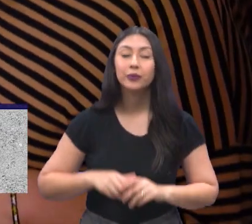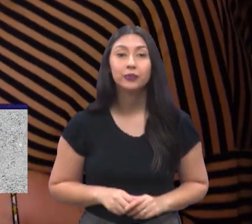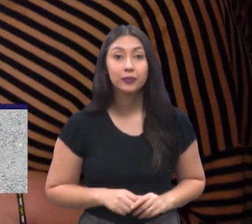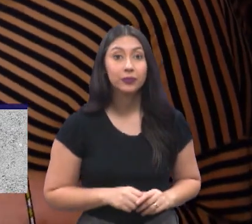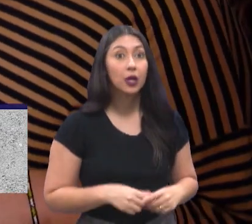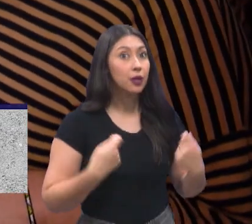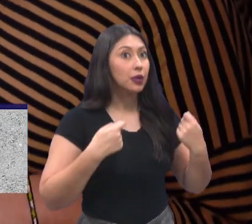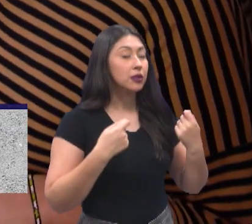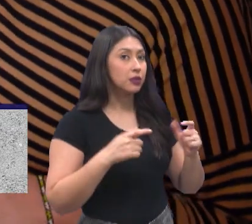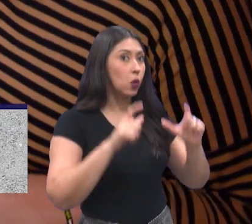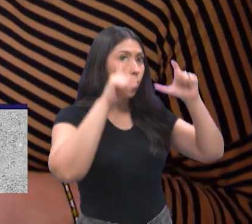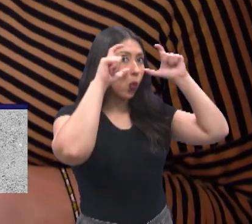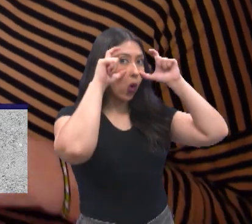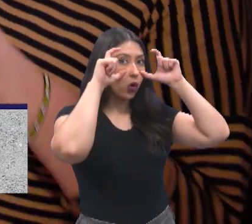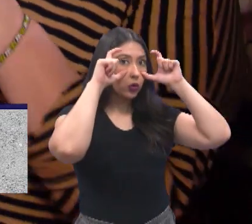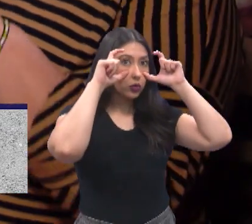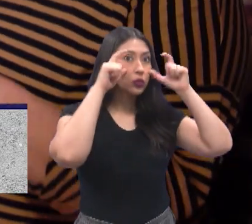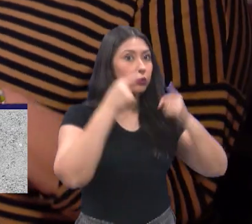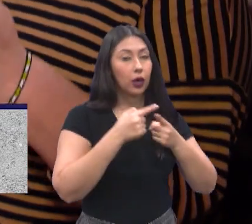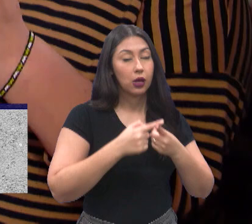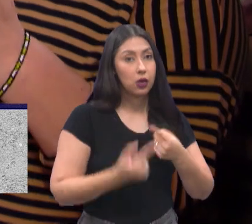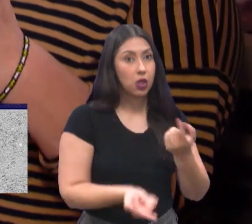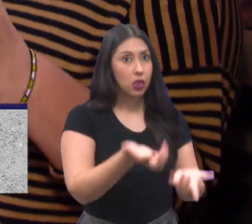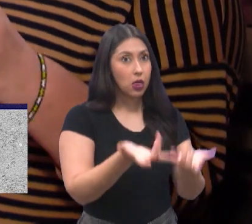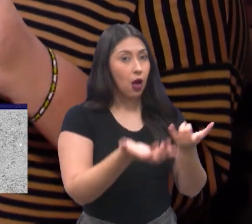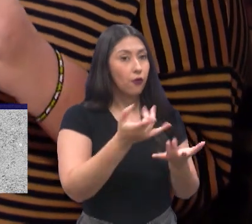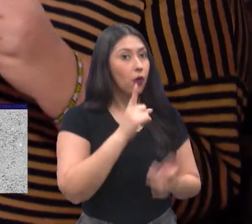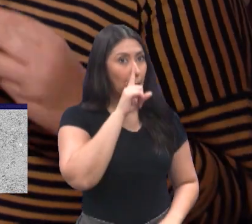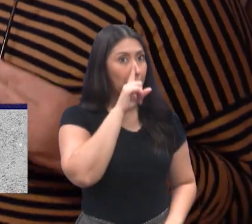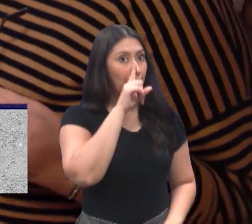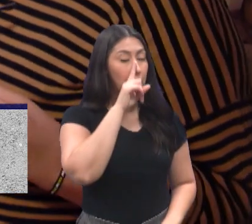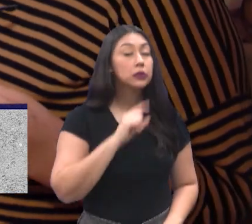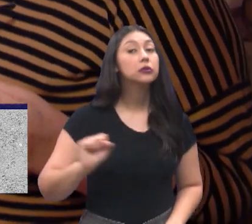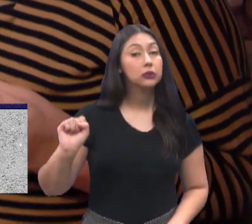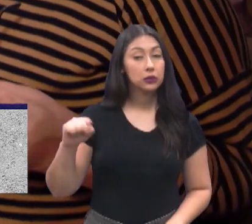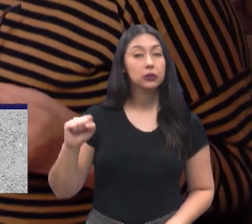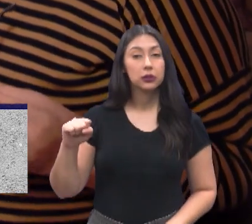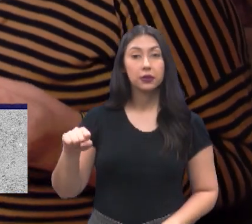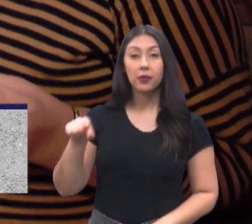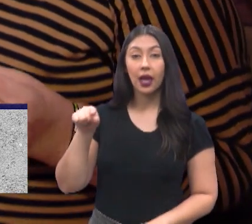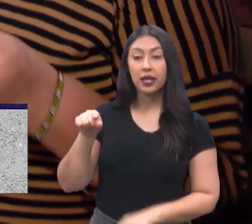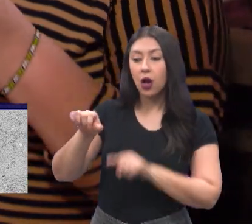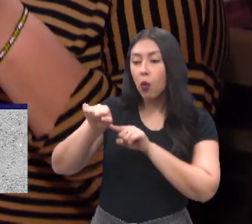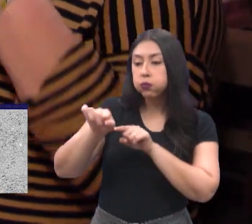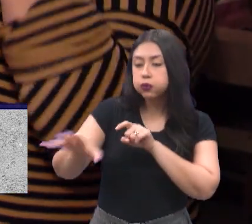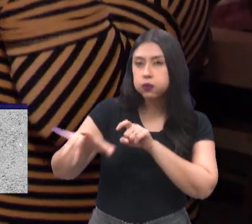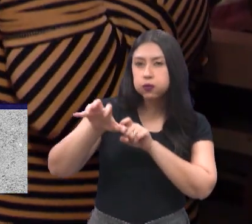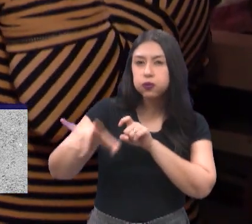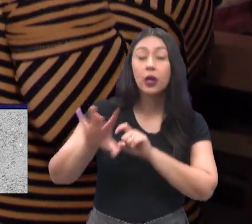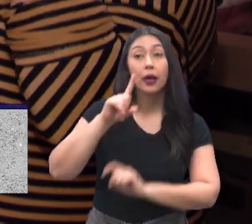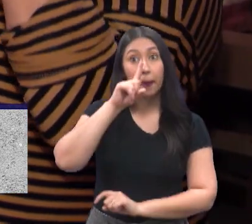também é importante. É importante, é. Por conta do fogo, Agora não machucar a vista. Essa chama que a gente vai acender, ela pode machucar